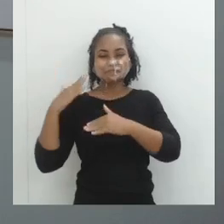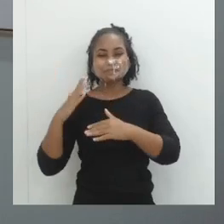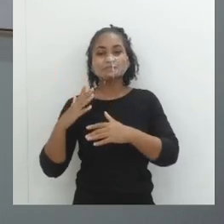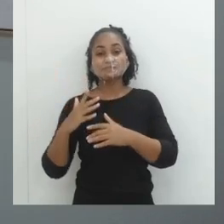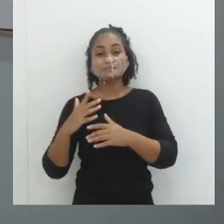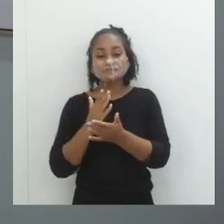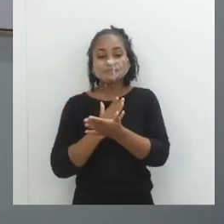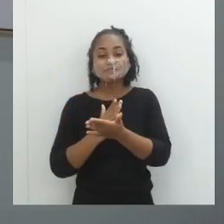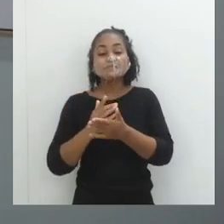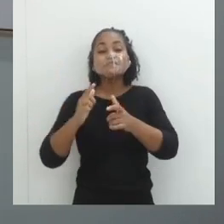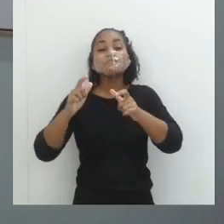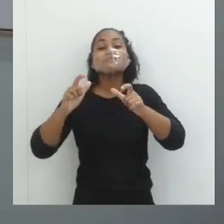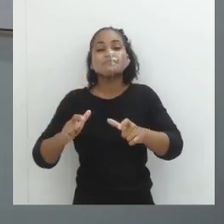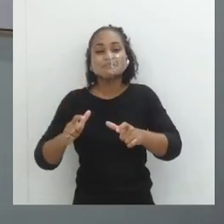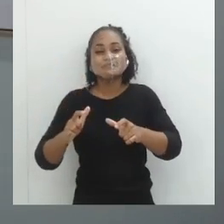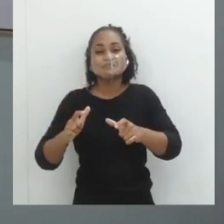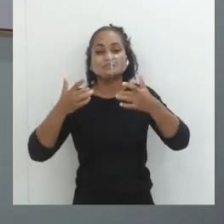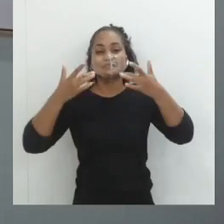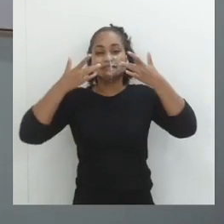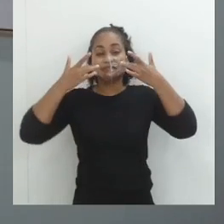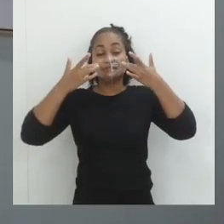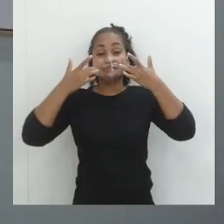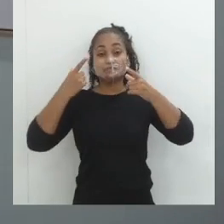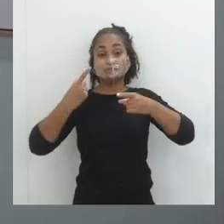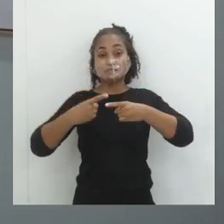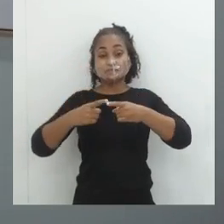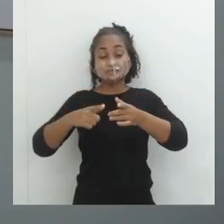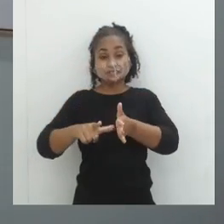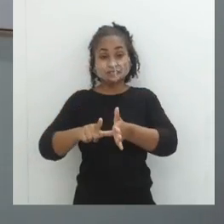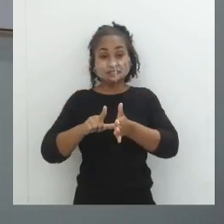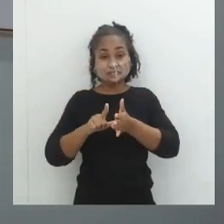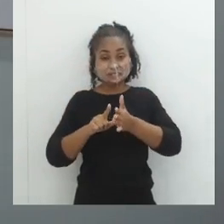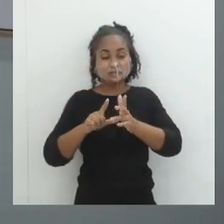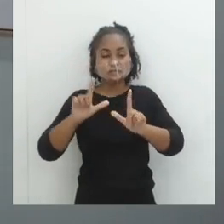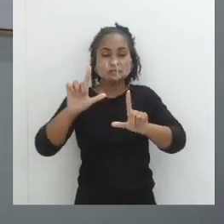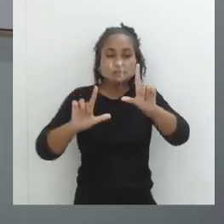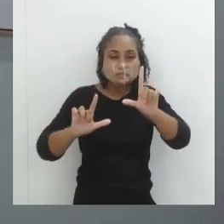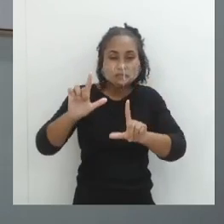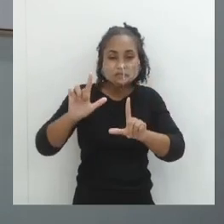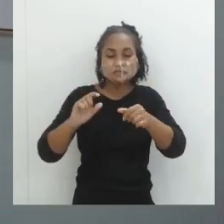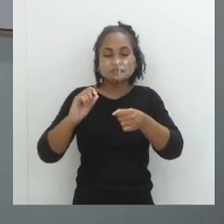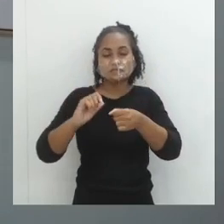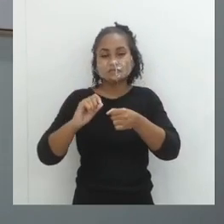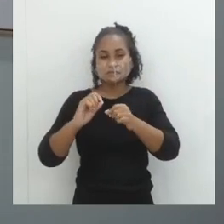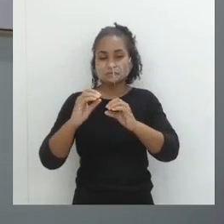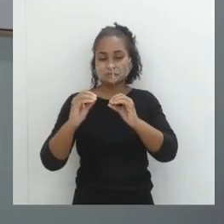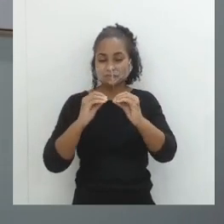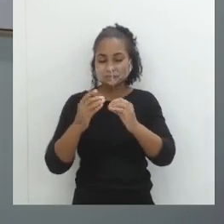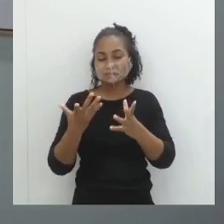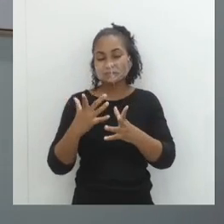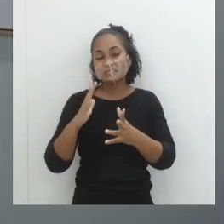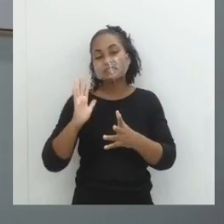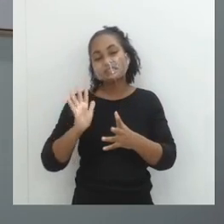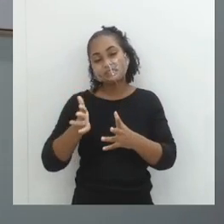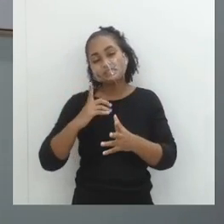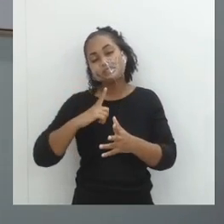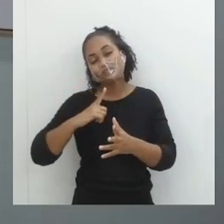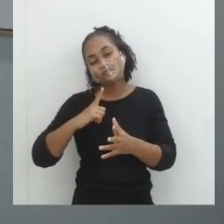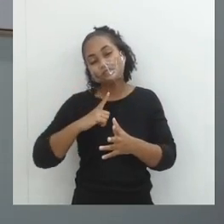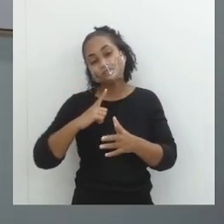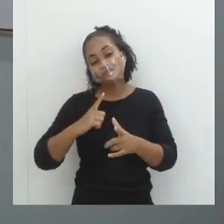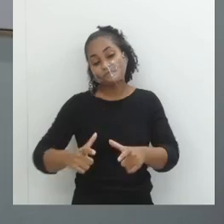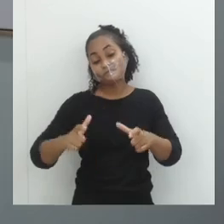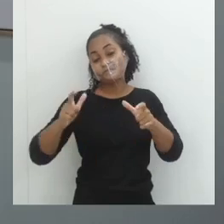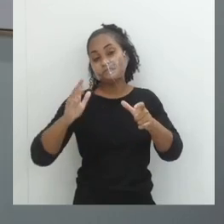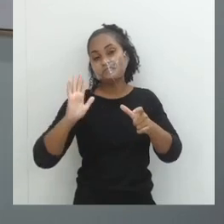eles iniciaram no teatro. Porque antes de existir a televisão, de fazer novelas, a maior parte dos atores